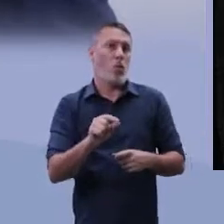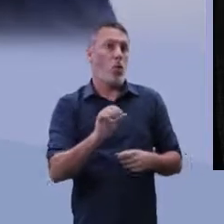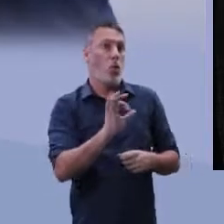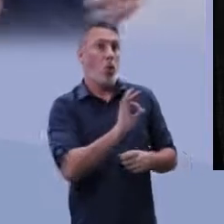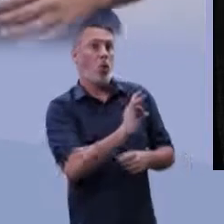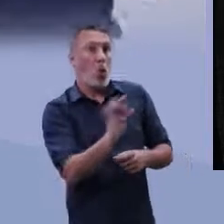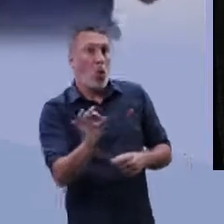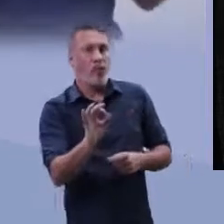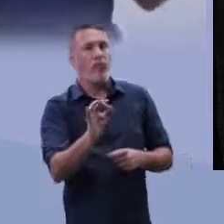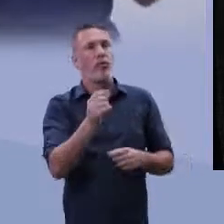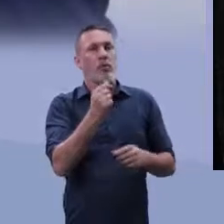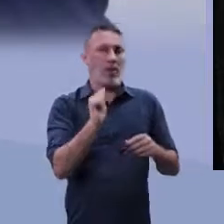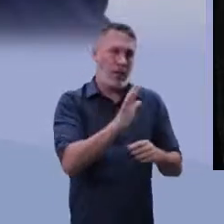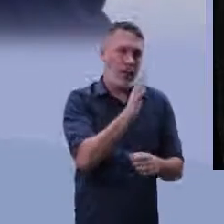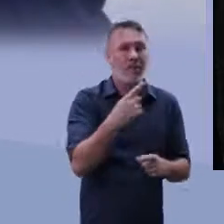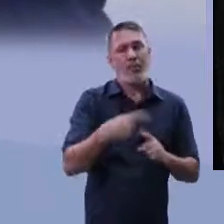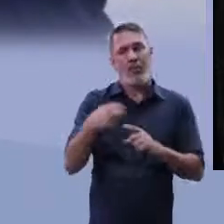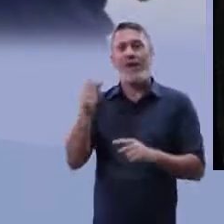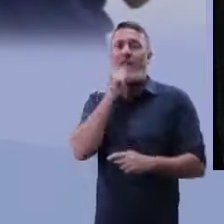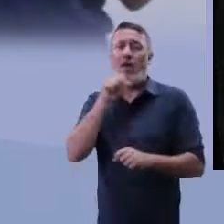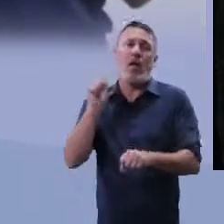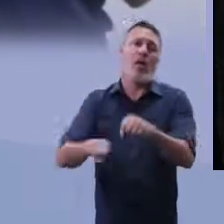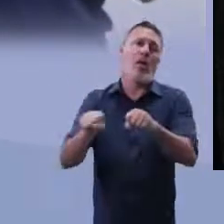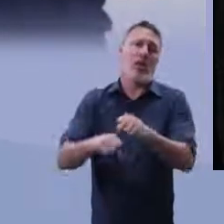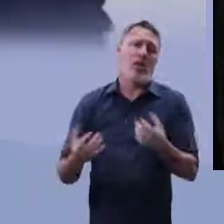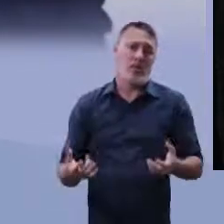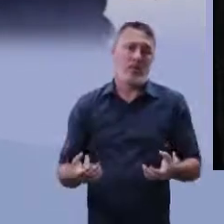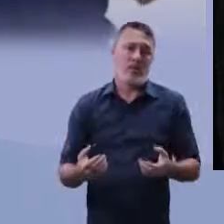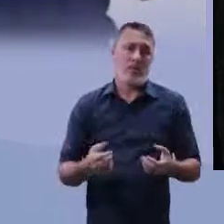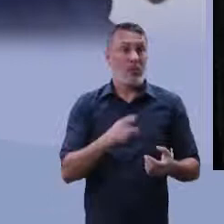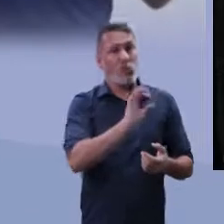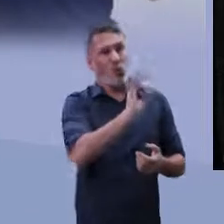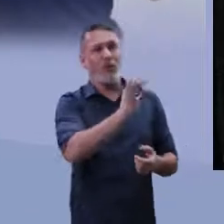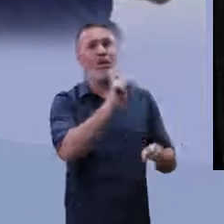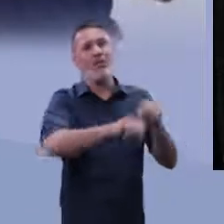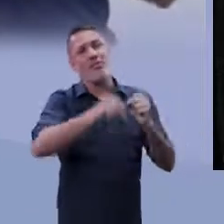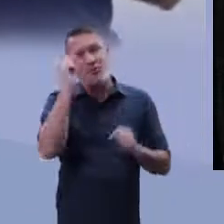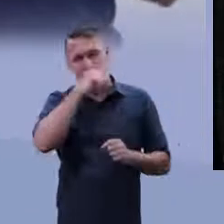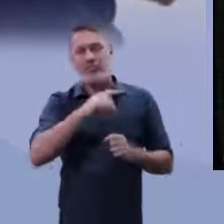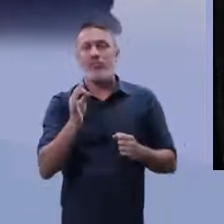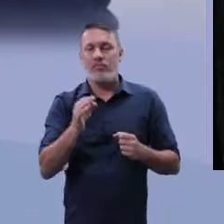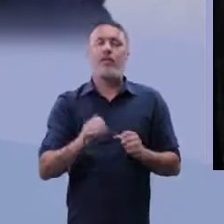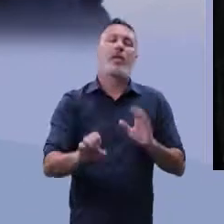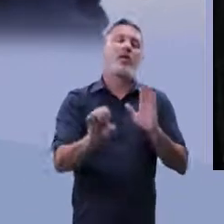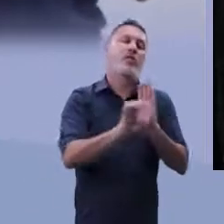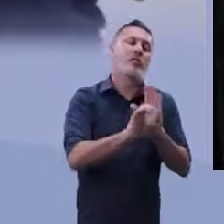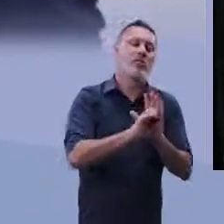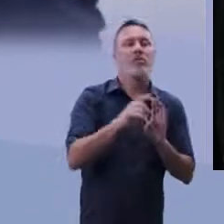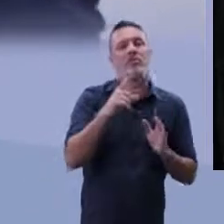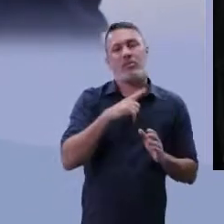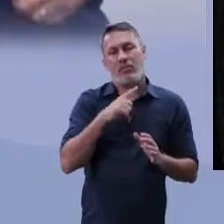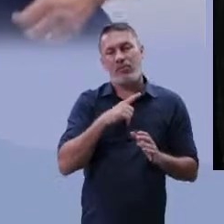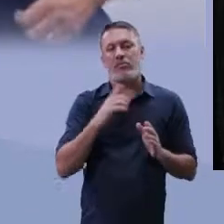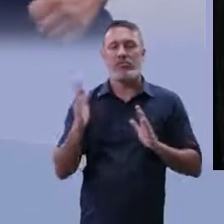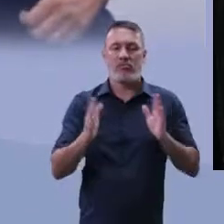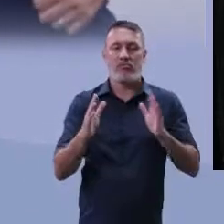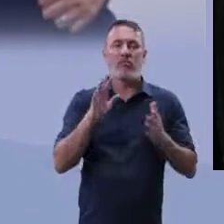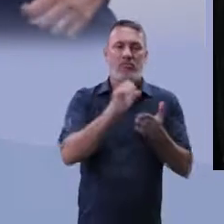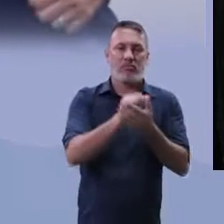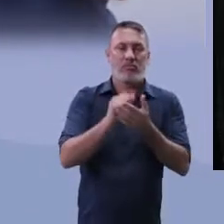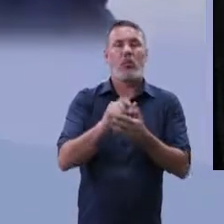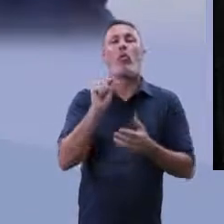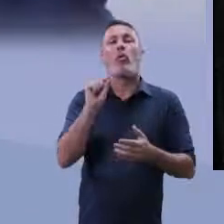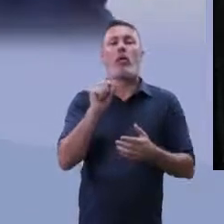velha recebe menos. Probabilidade da máquina quebrar é maior. Justo. As 3 empresas vencedoras do edital